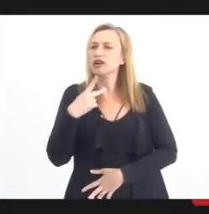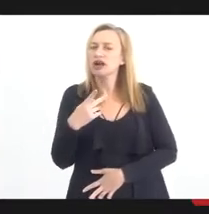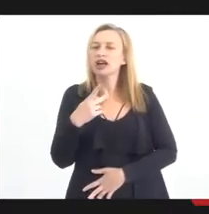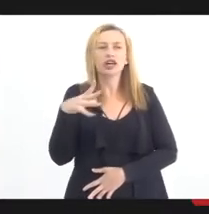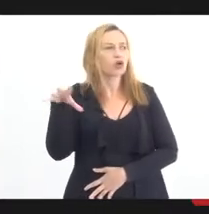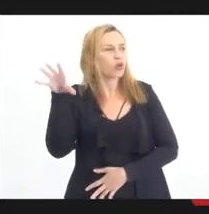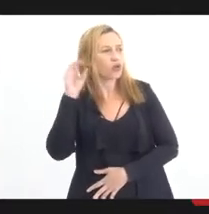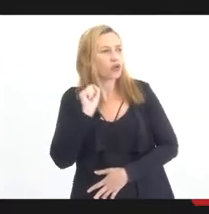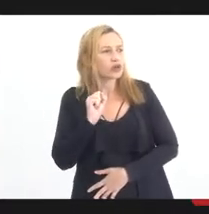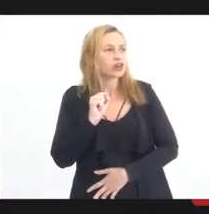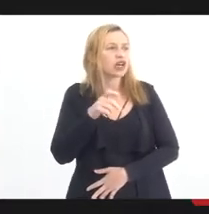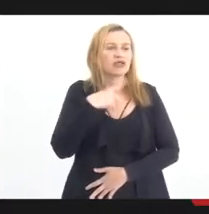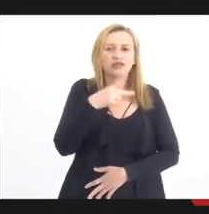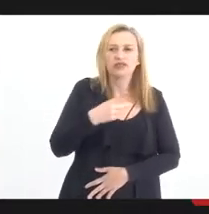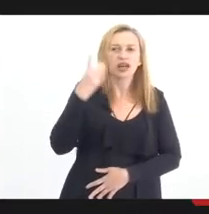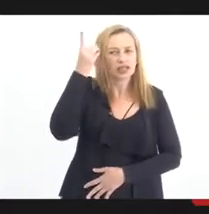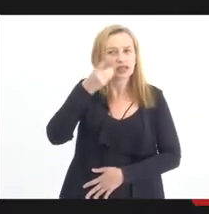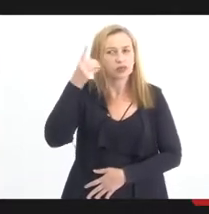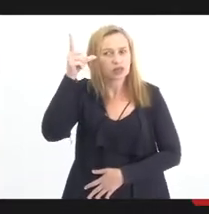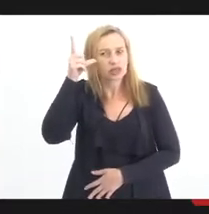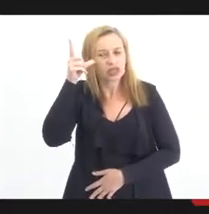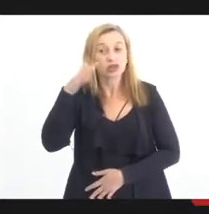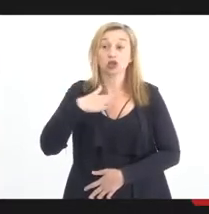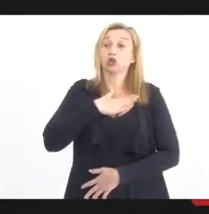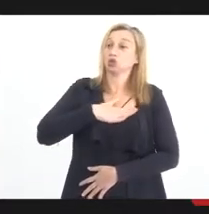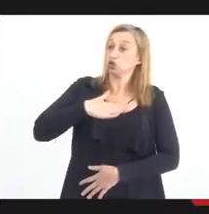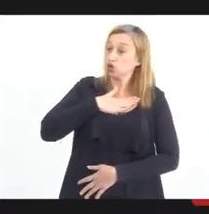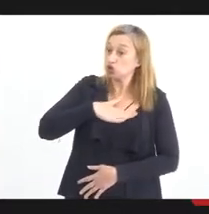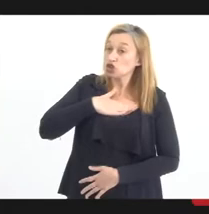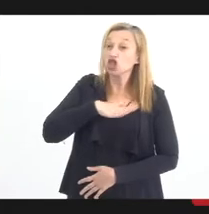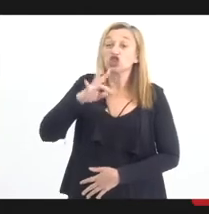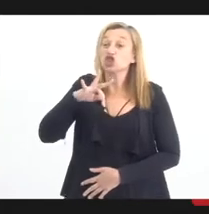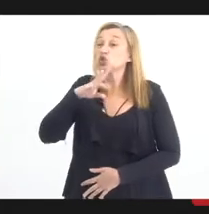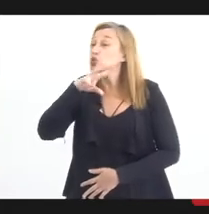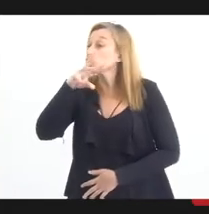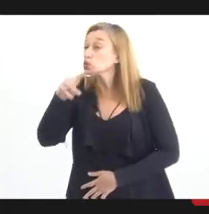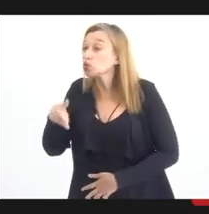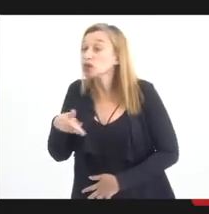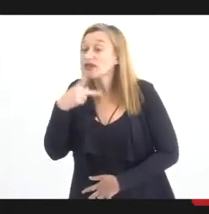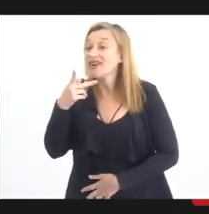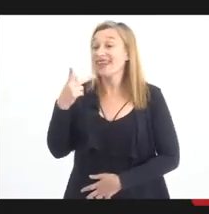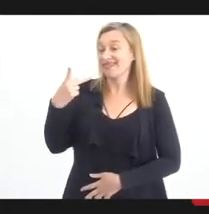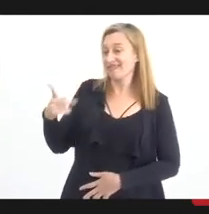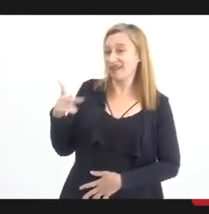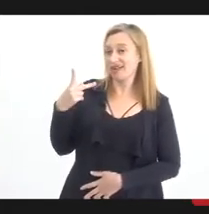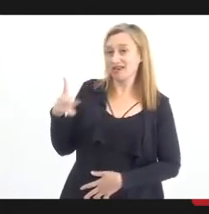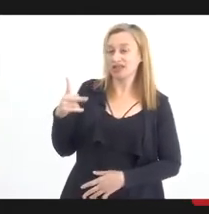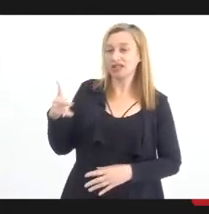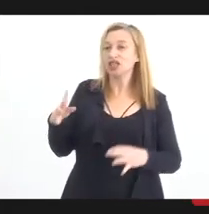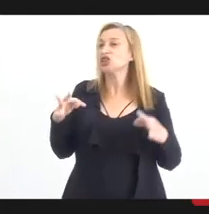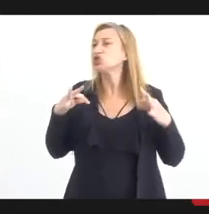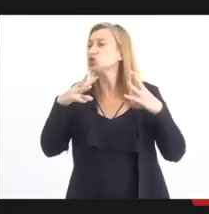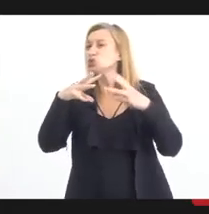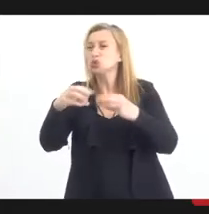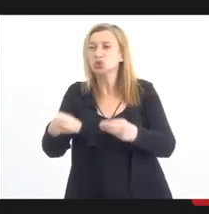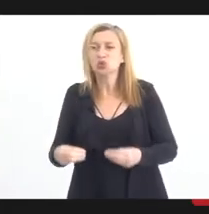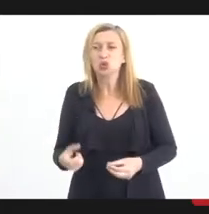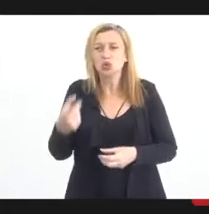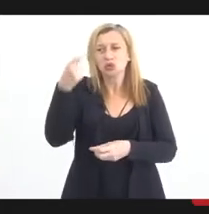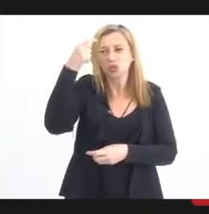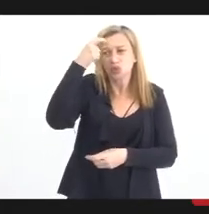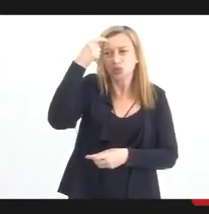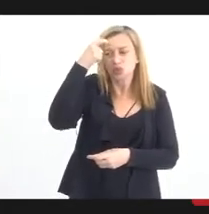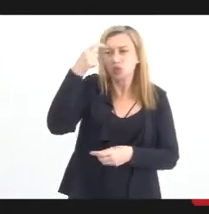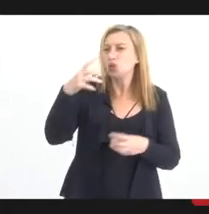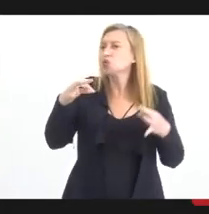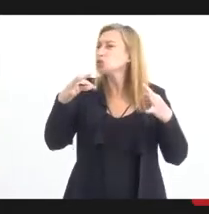ouvi a fala da deputada Lucinha e gostei muito de todas as palavras que ela pronunciou, de todos os raciocínios que ela